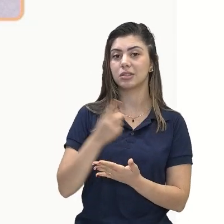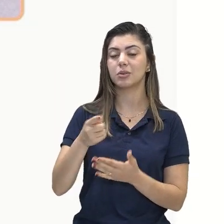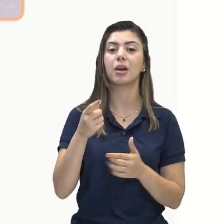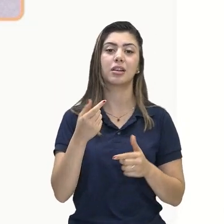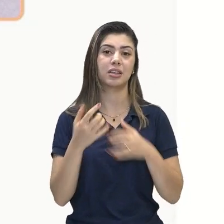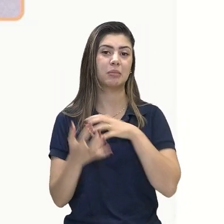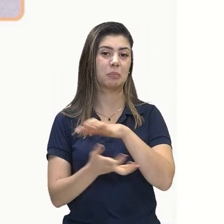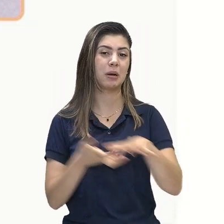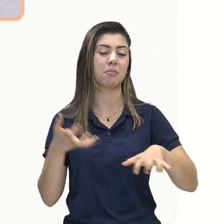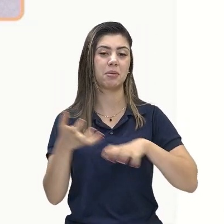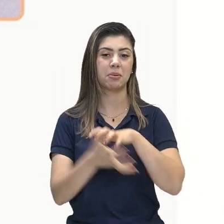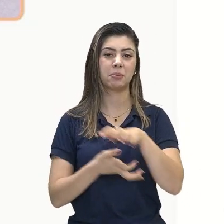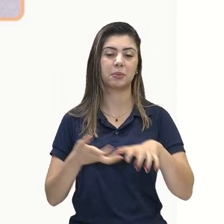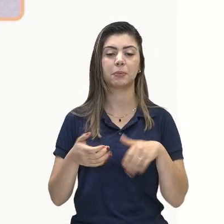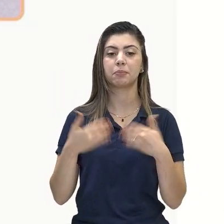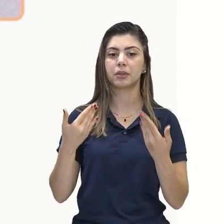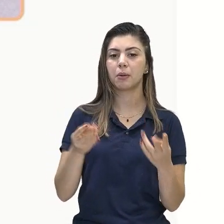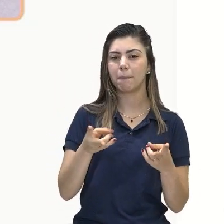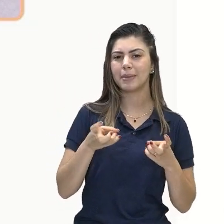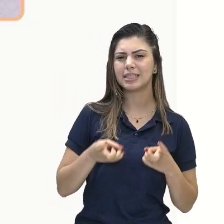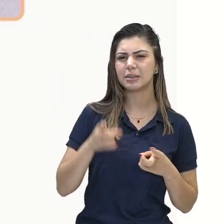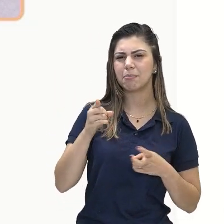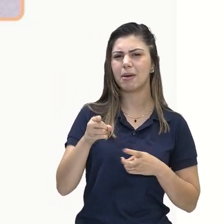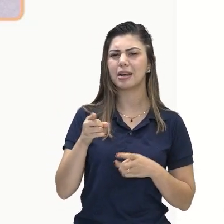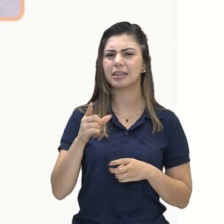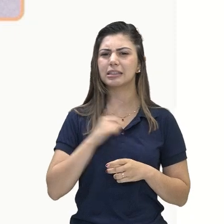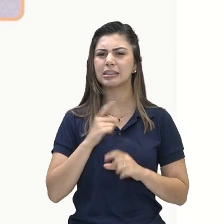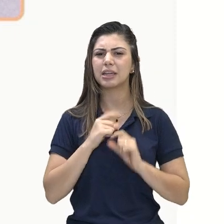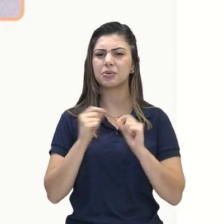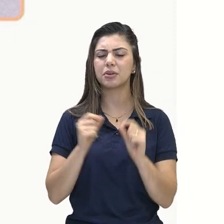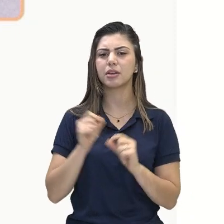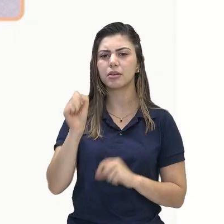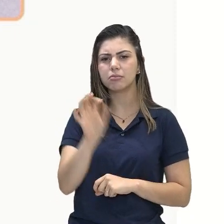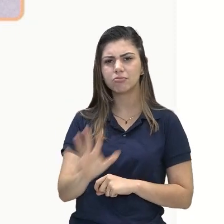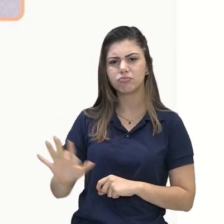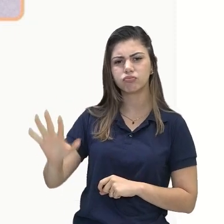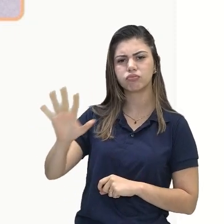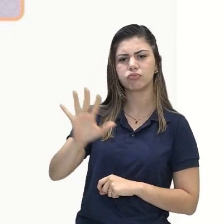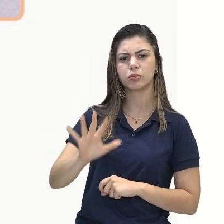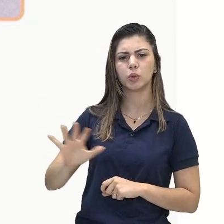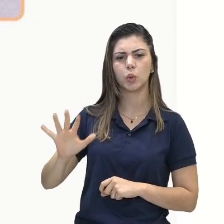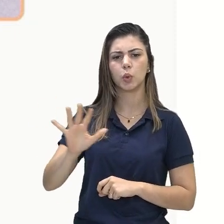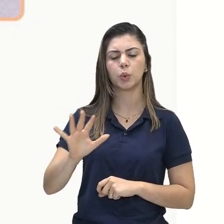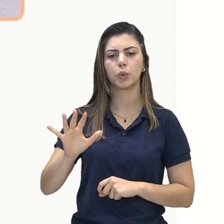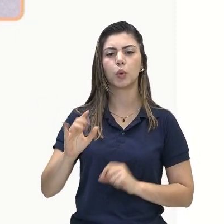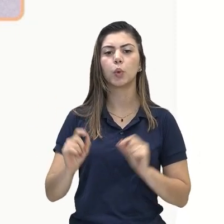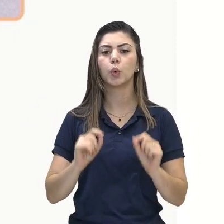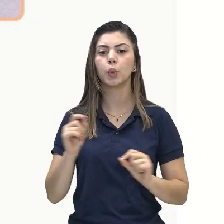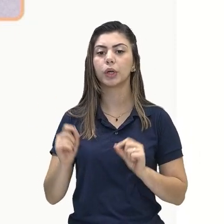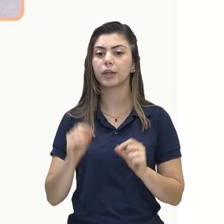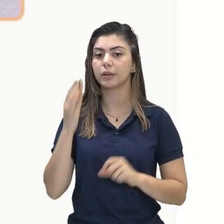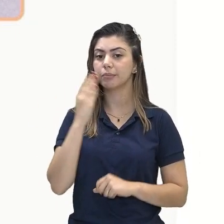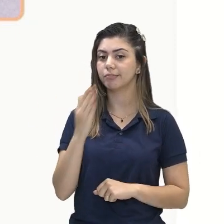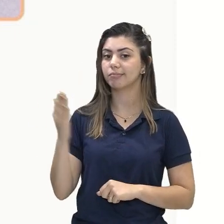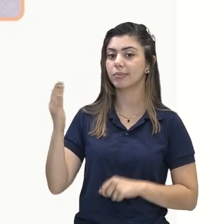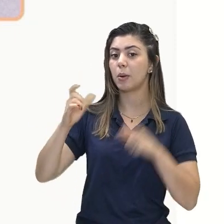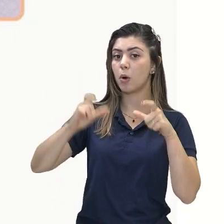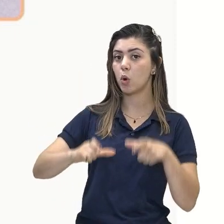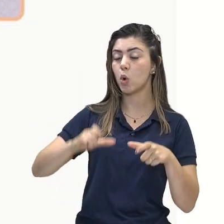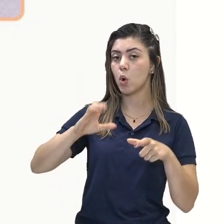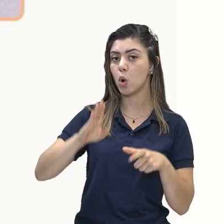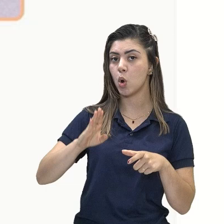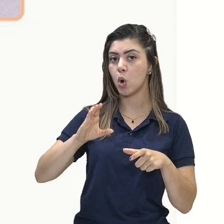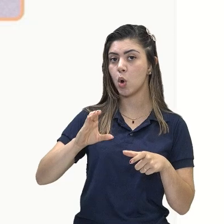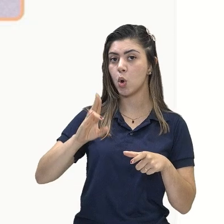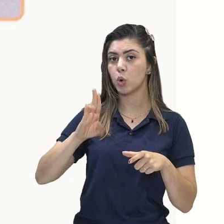essa crise. Percebam que aqui ao meio nós temos Aqui ao meio nós temos aqui Cuba,